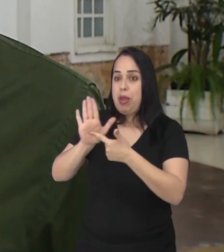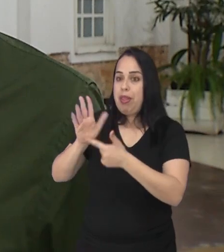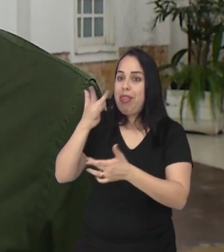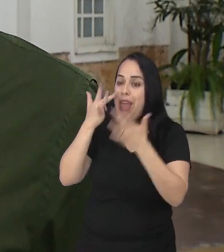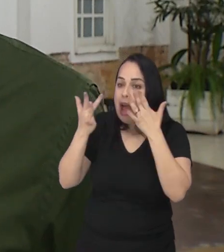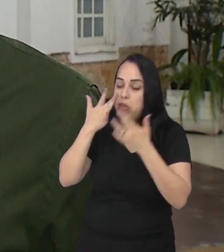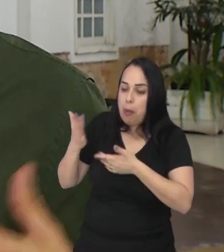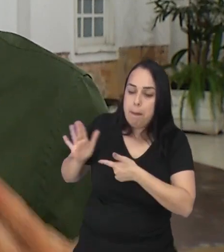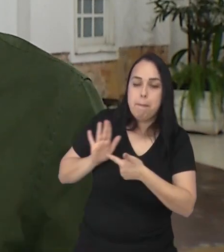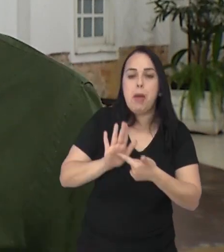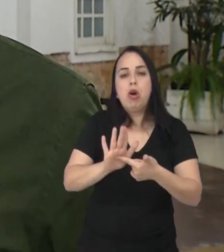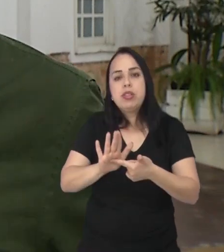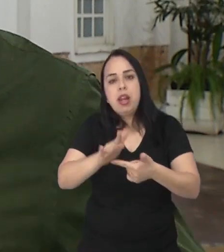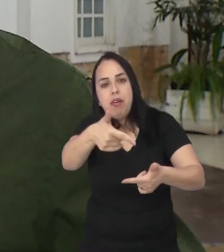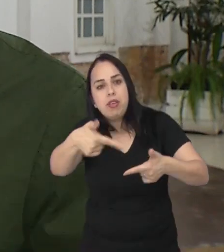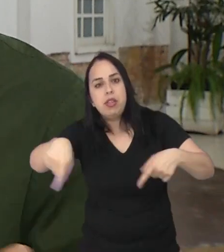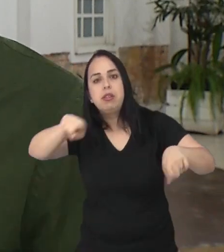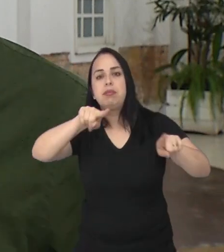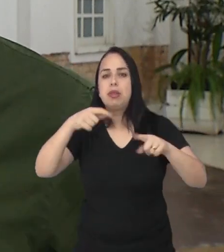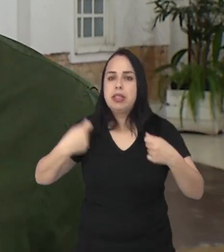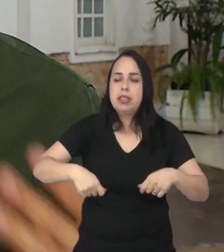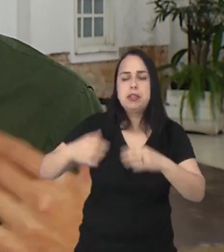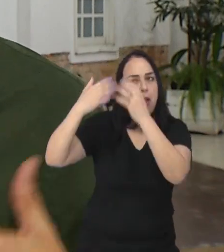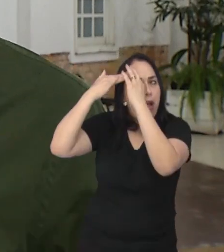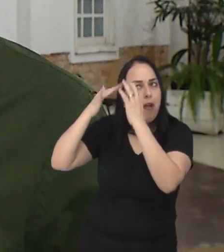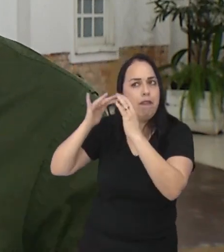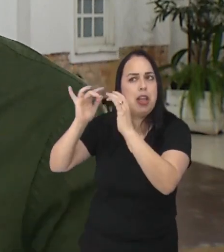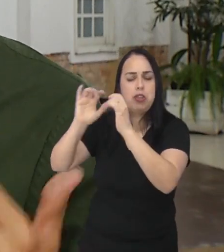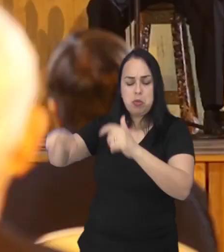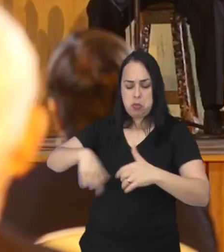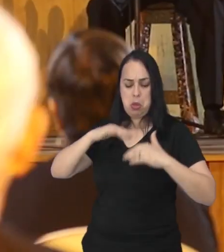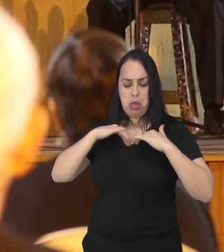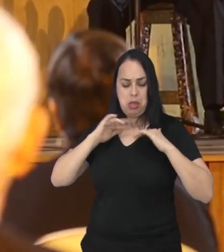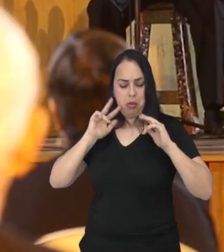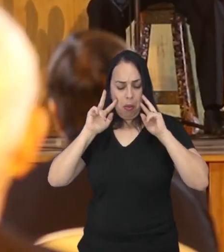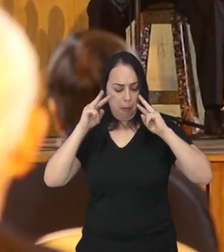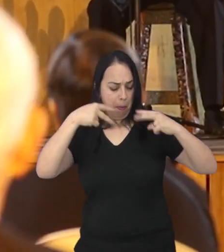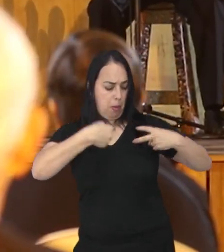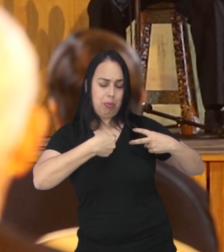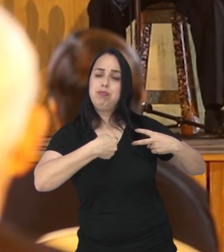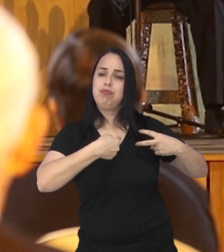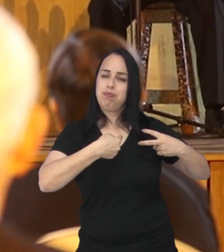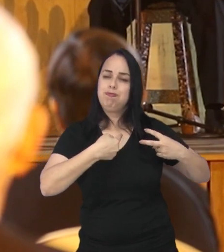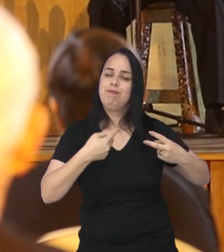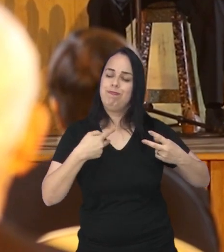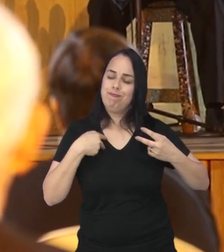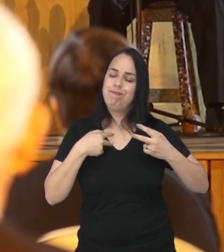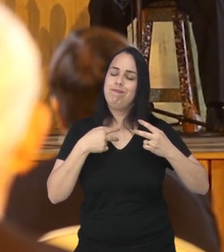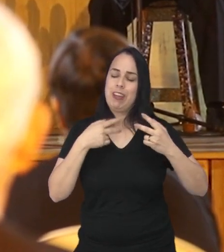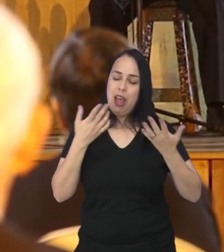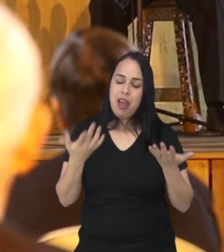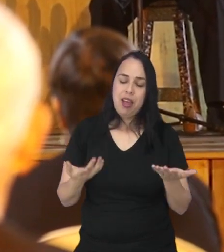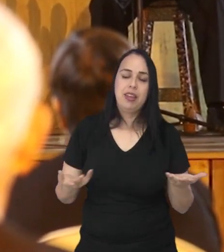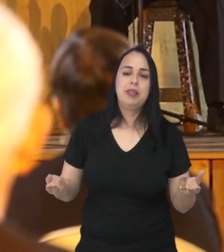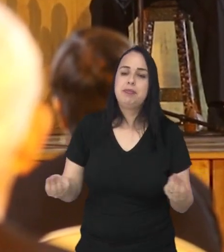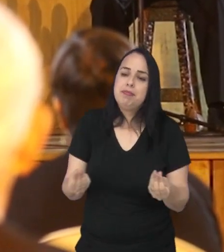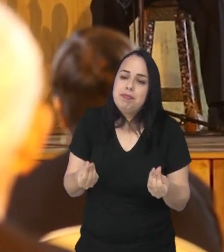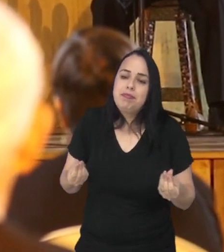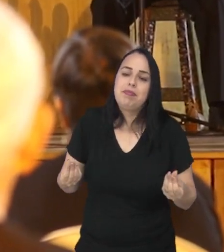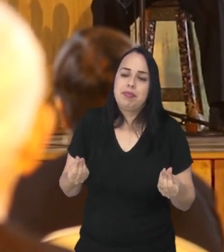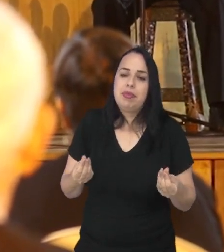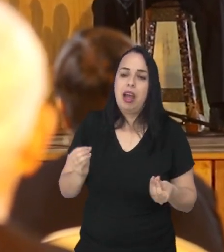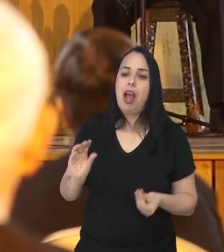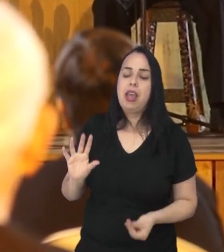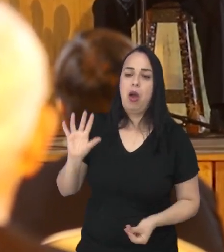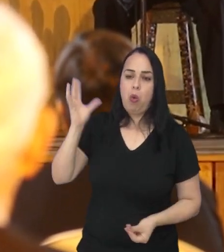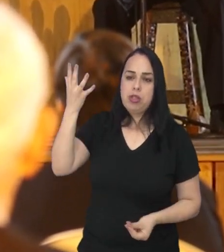essas questões, né? Questões pertinentes da nossa sociedade enquanto ser humano, e nos levam à reflexão, sem sombra de dúvida.